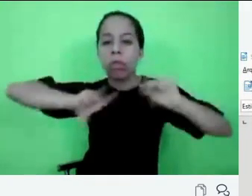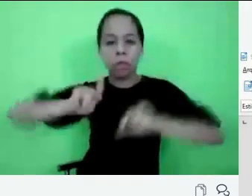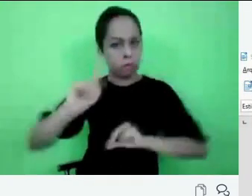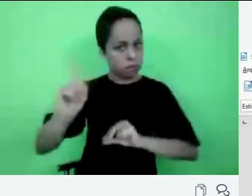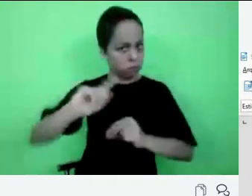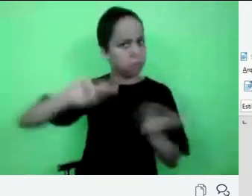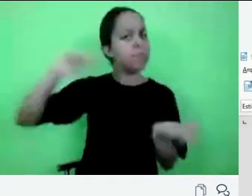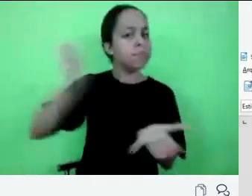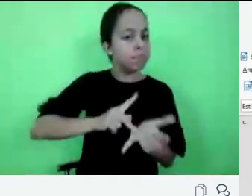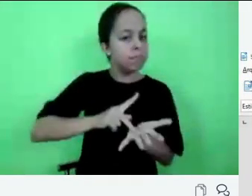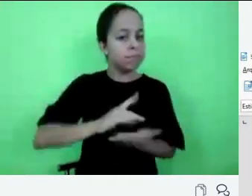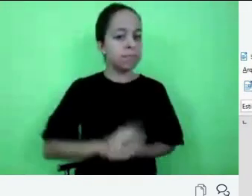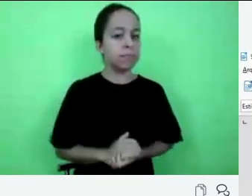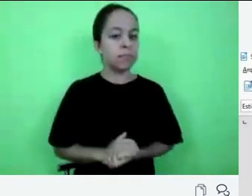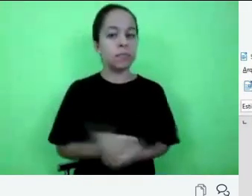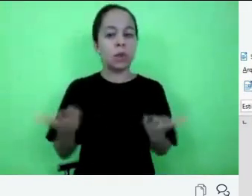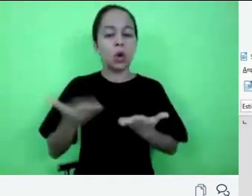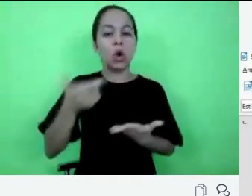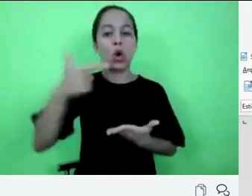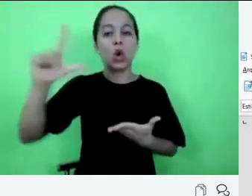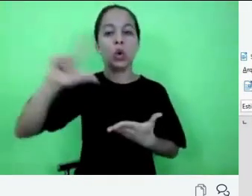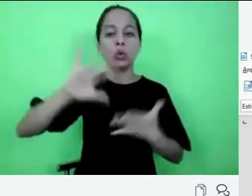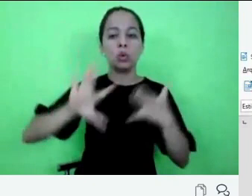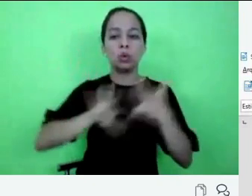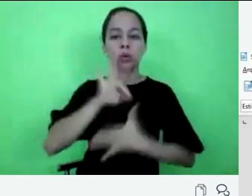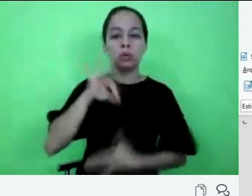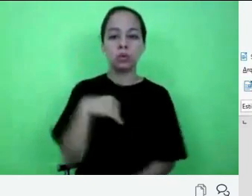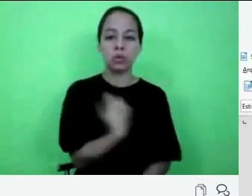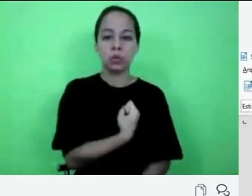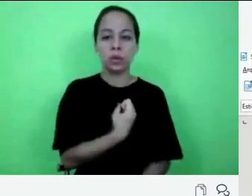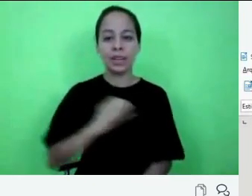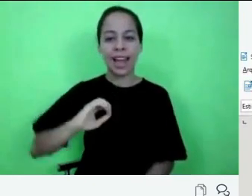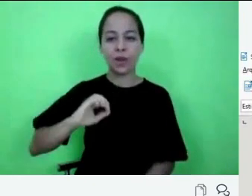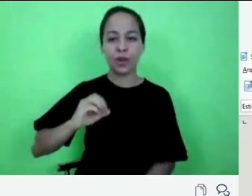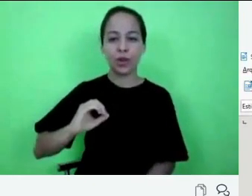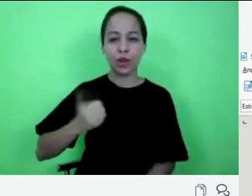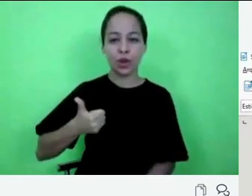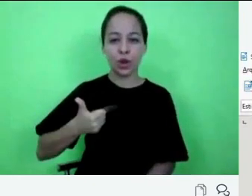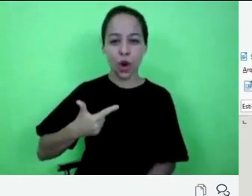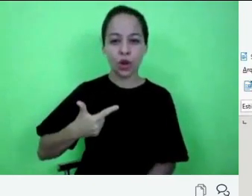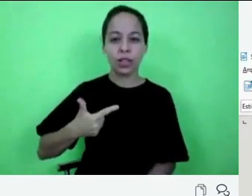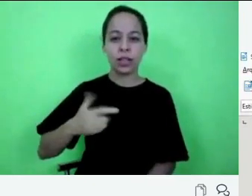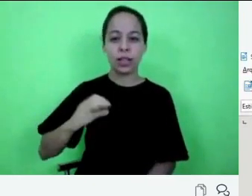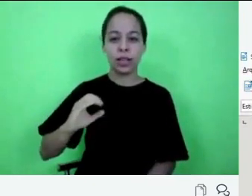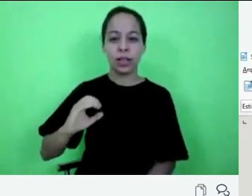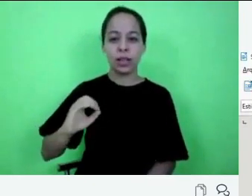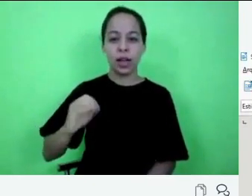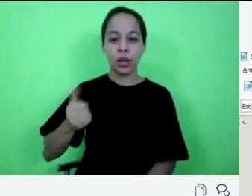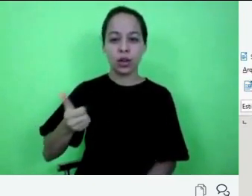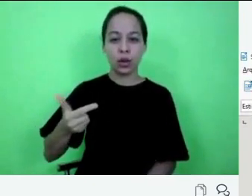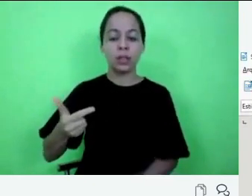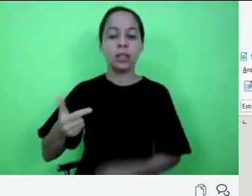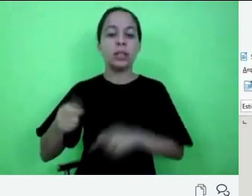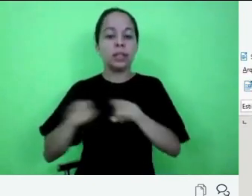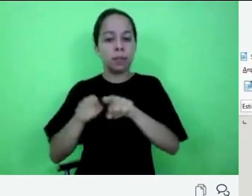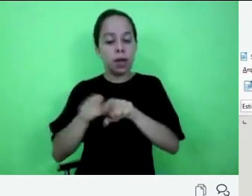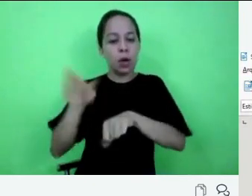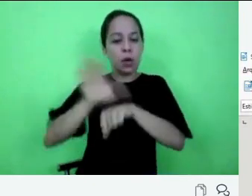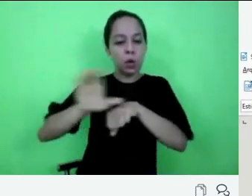Próximo sorteio, código 012, também da público